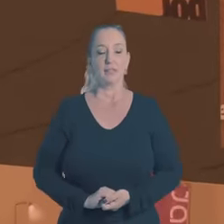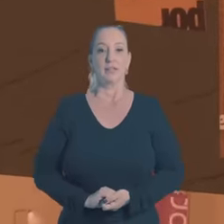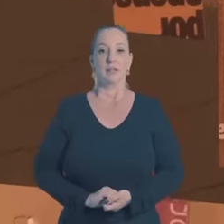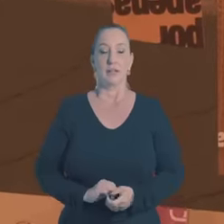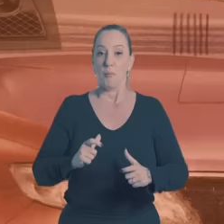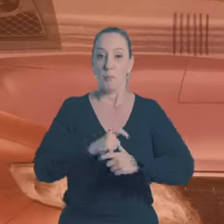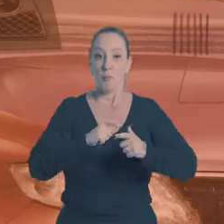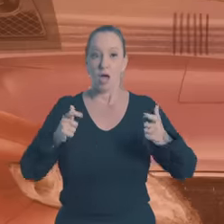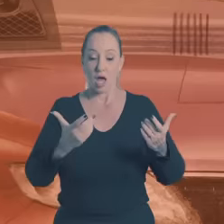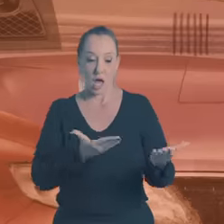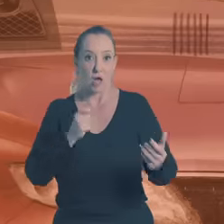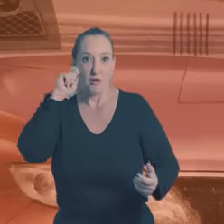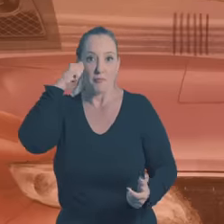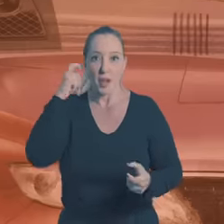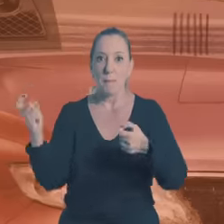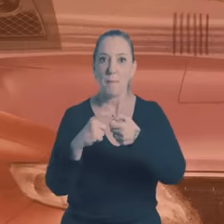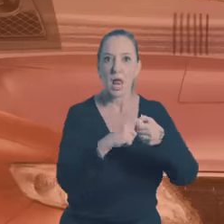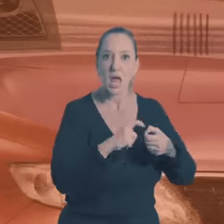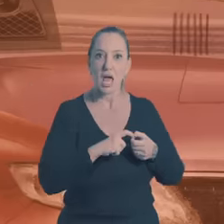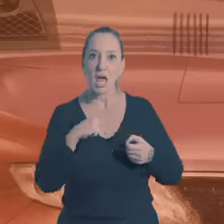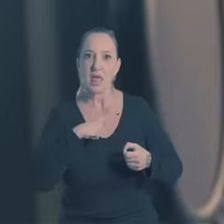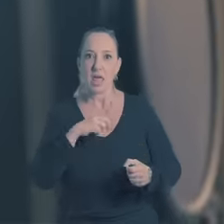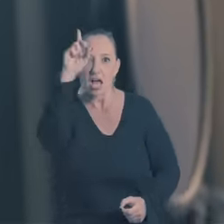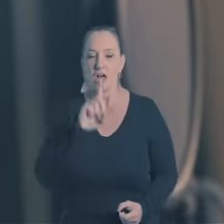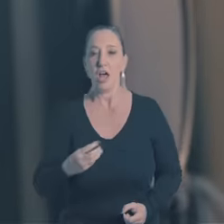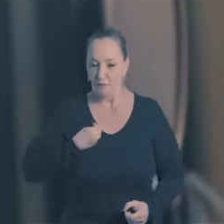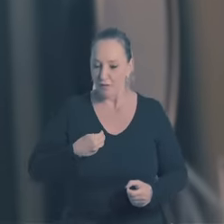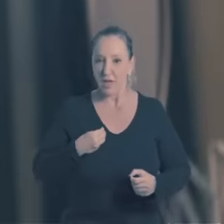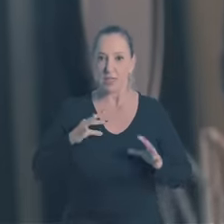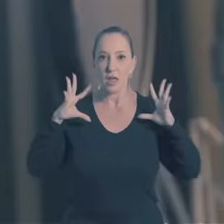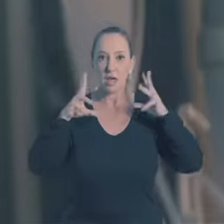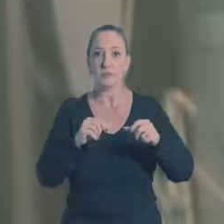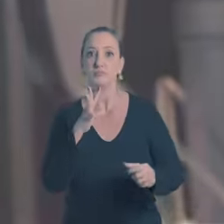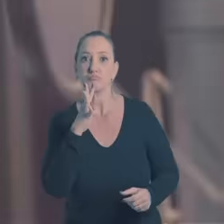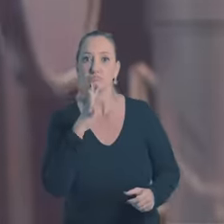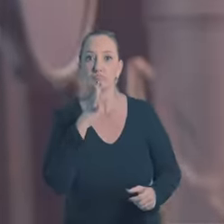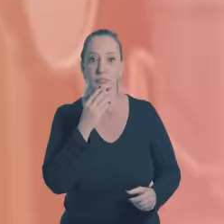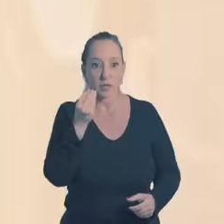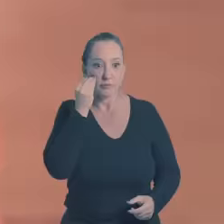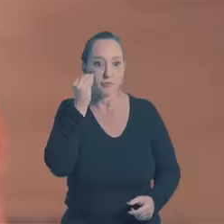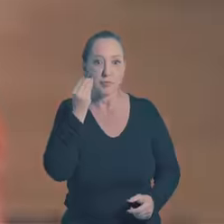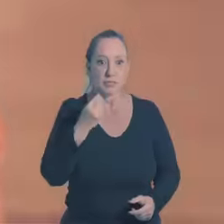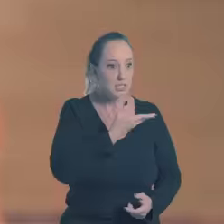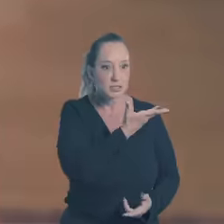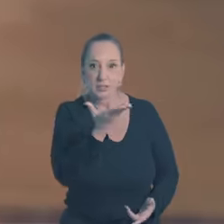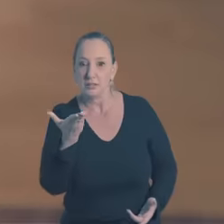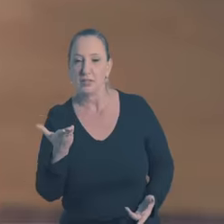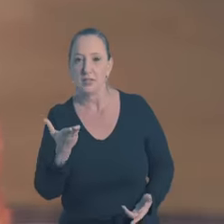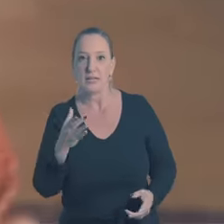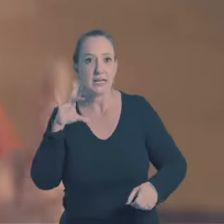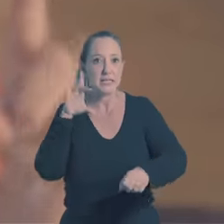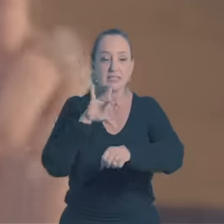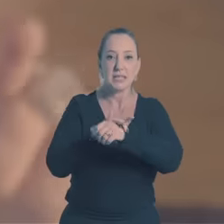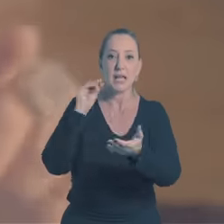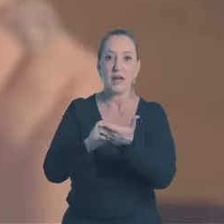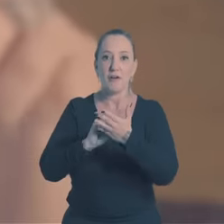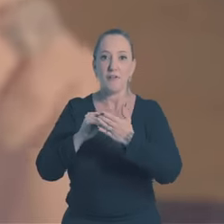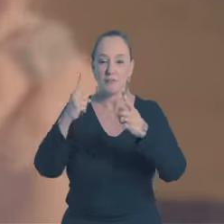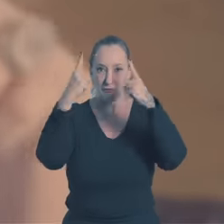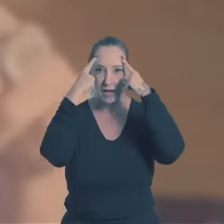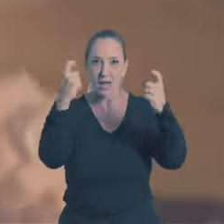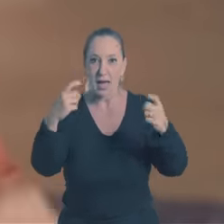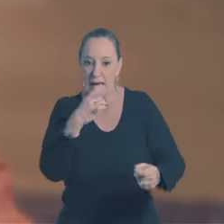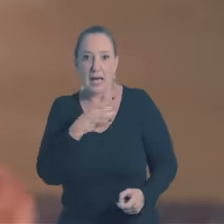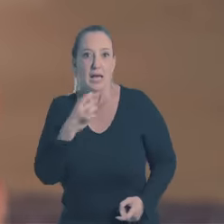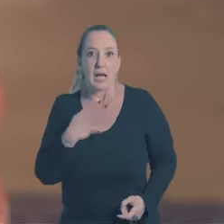Em maioria, jovens pretos de periferia que têm direito à vida plena, mas só conhece o que vivencia. Insegurança, violência